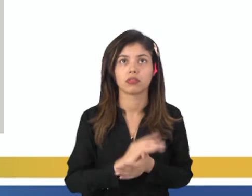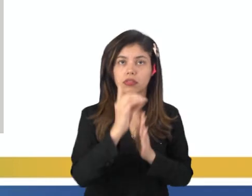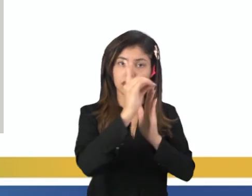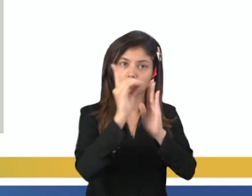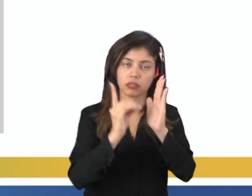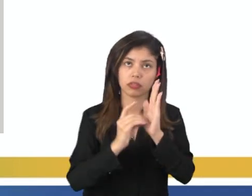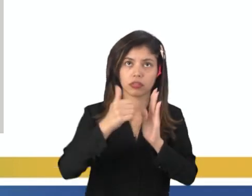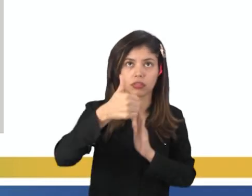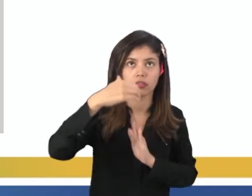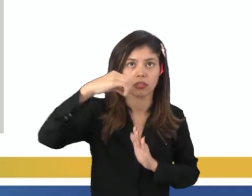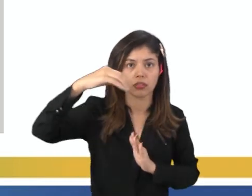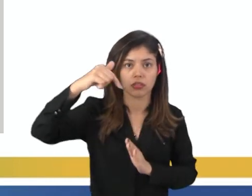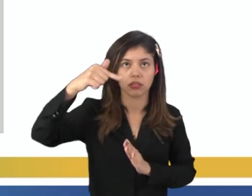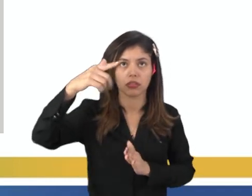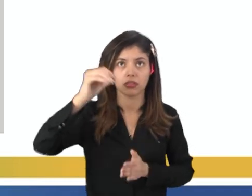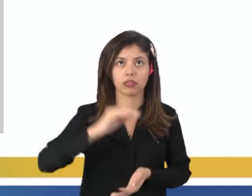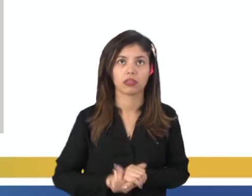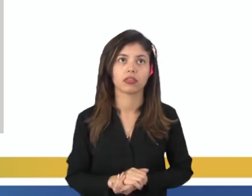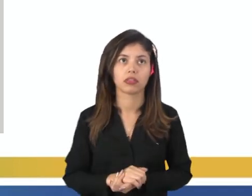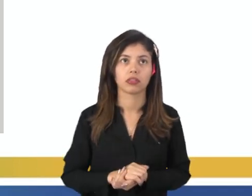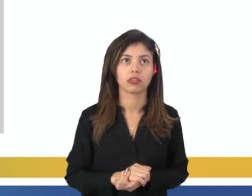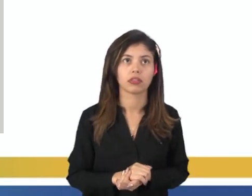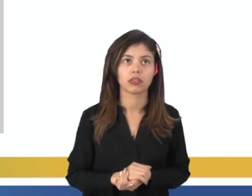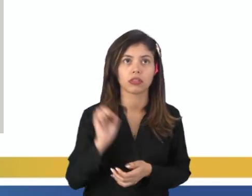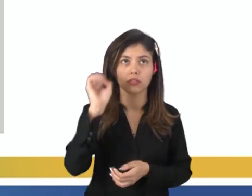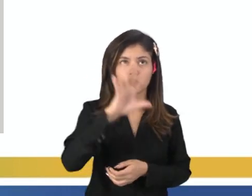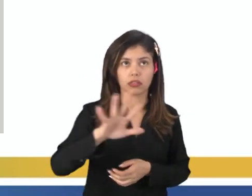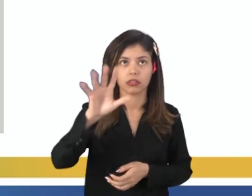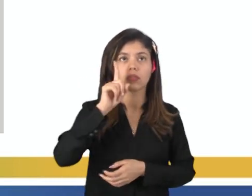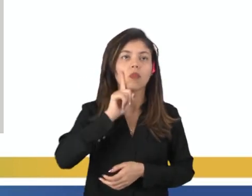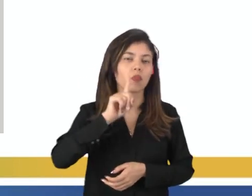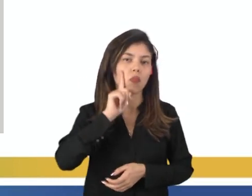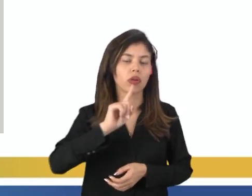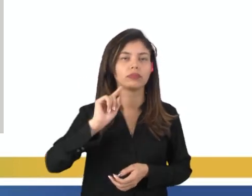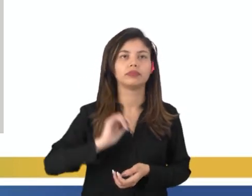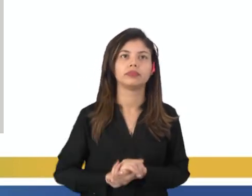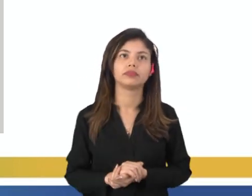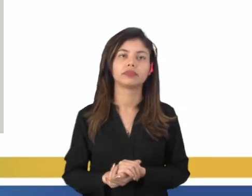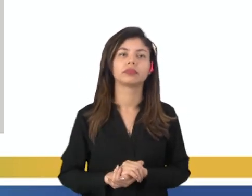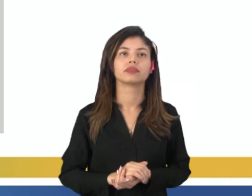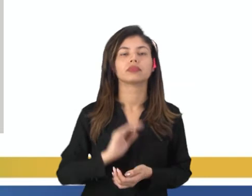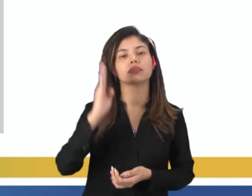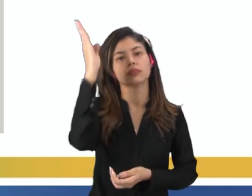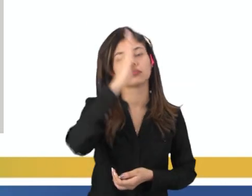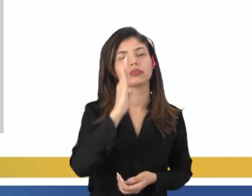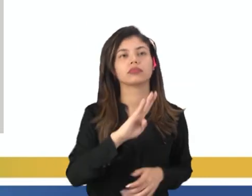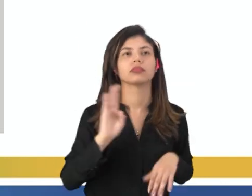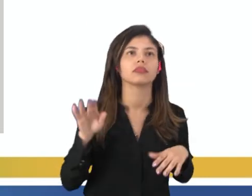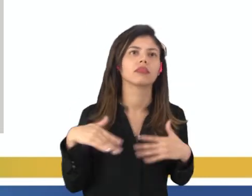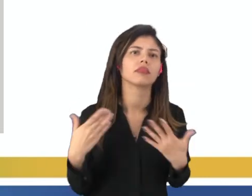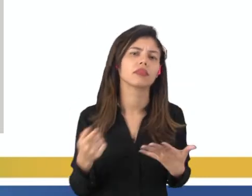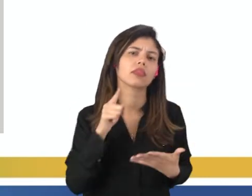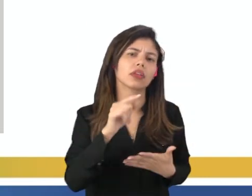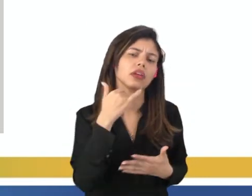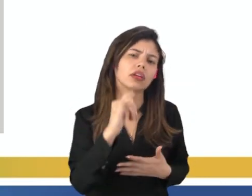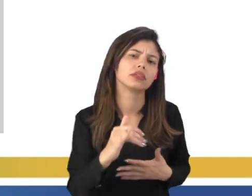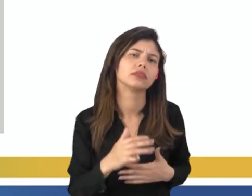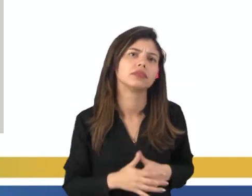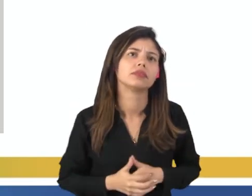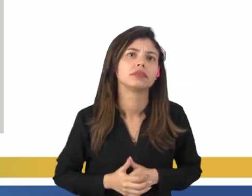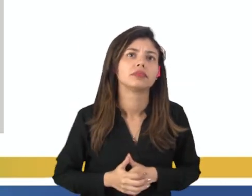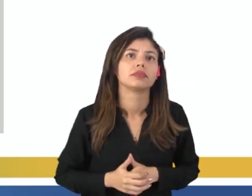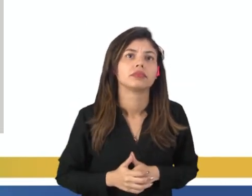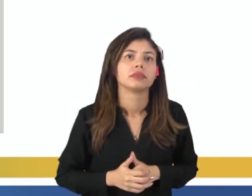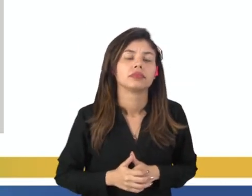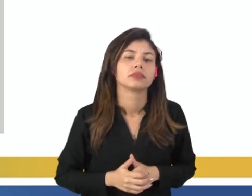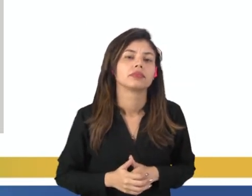produção de eletricidade a partir da década de 1970, na Europa e depois nos Estados Unidos. No Brasil, essa energia...